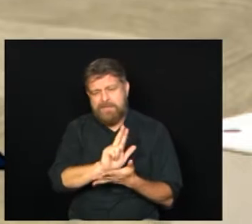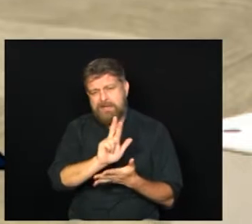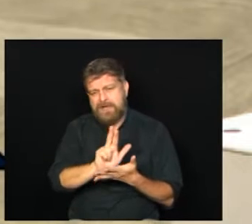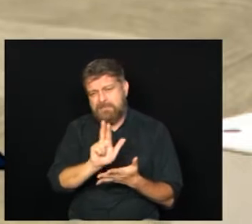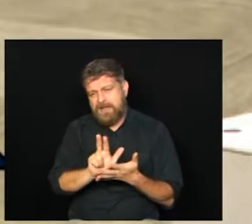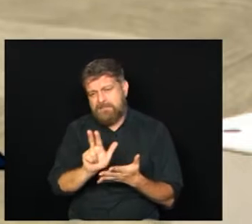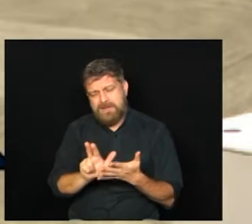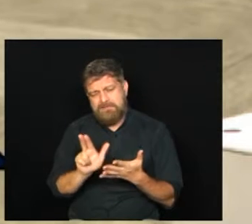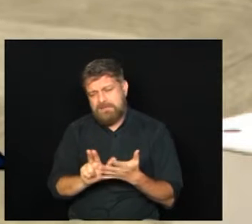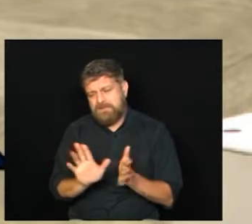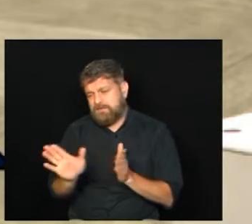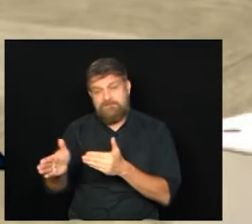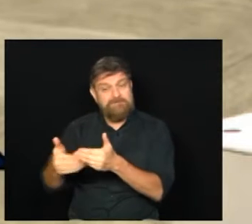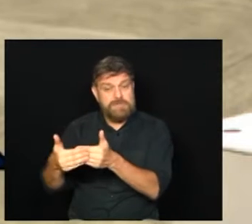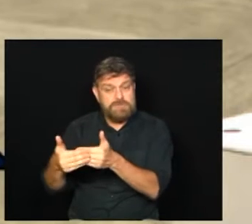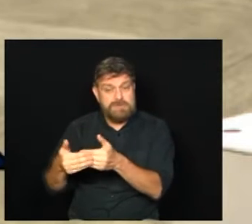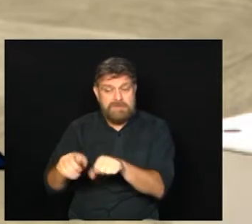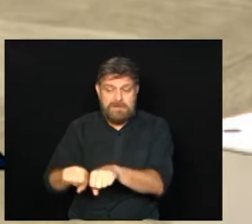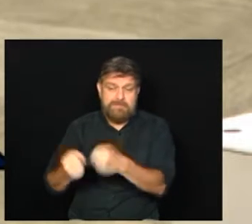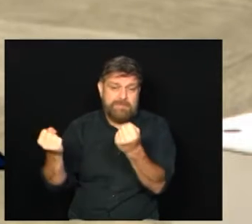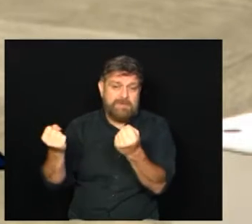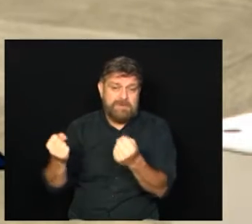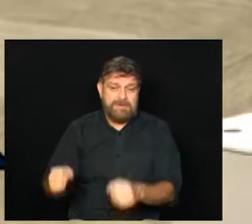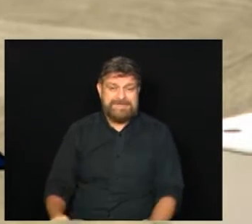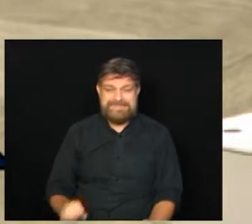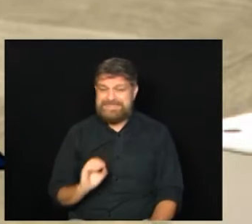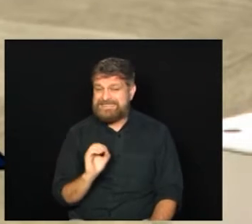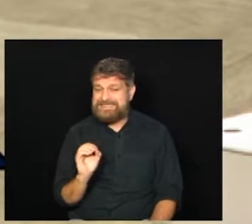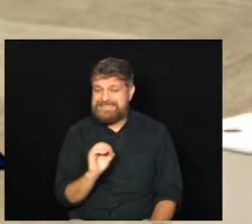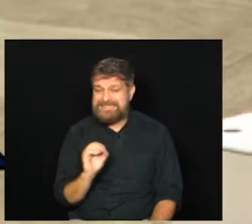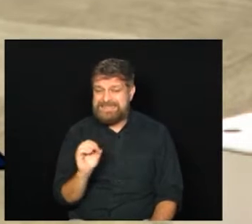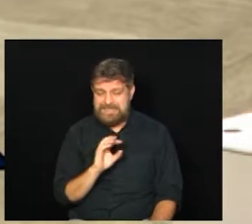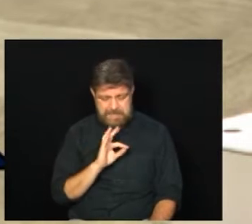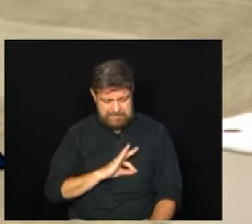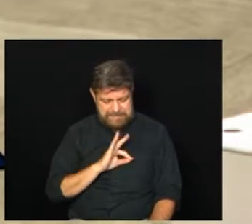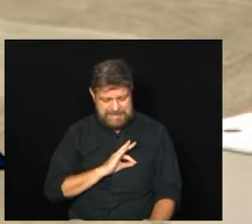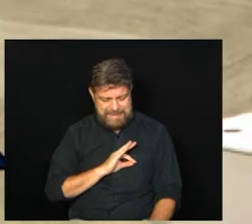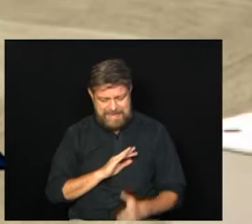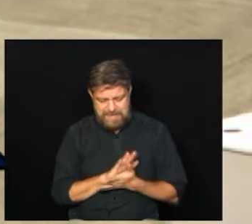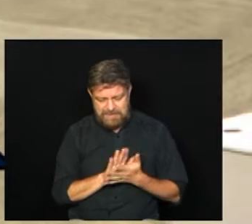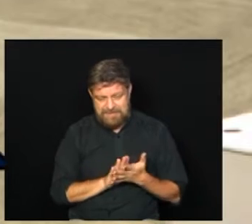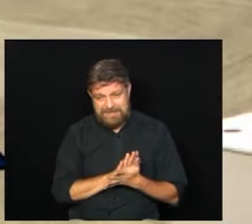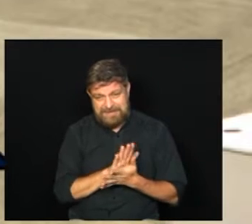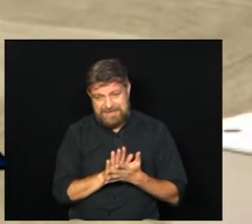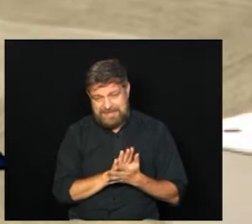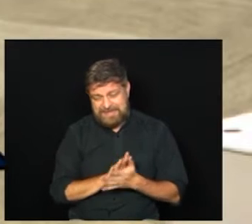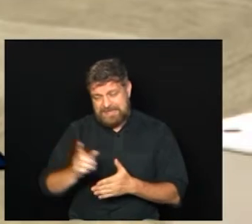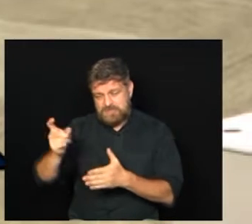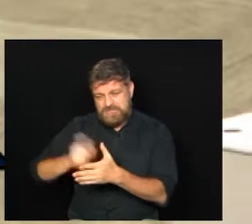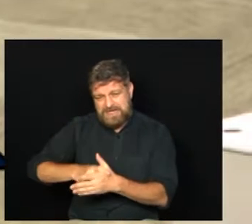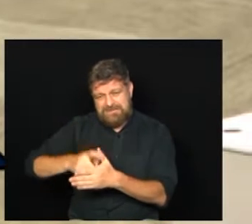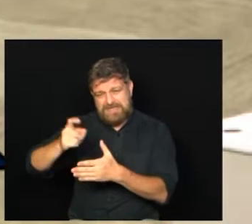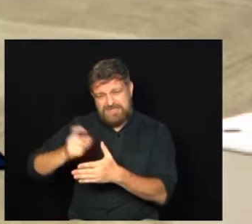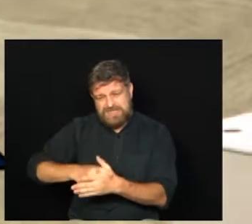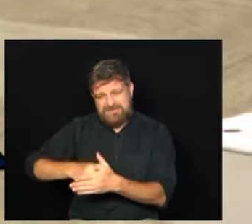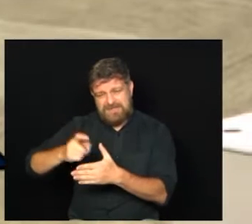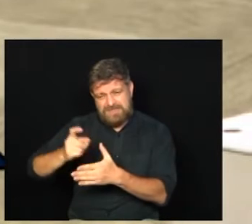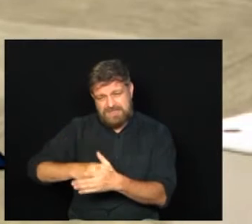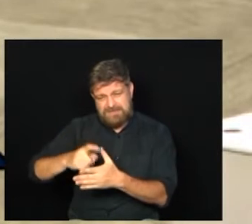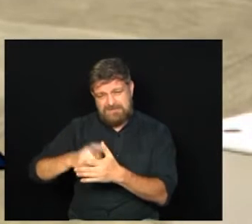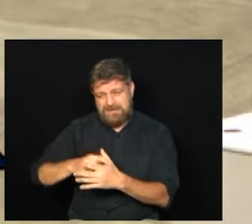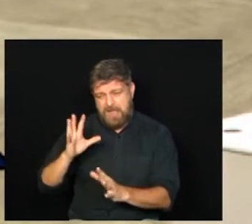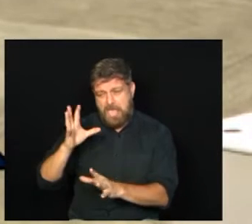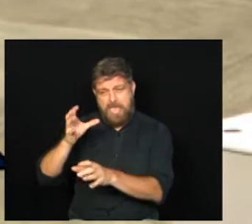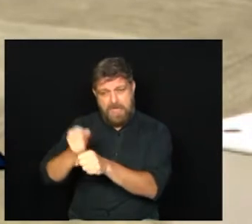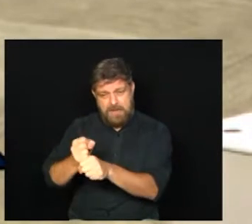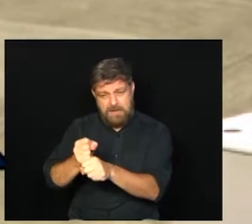tipos de serviços que tiveram seu faturamento zerado, né? E acabaram acumulando dívidas. Então, agora